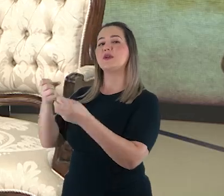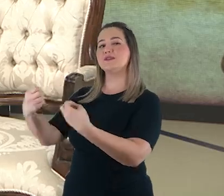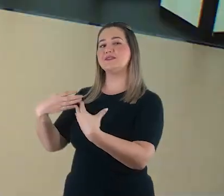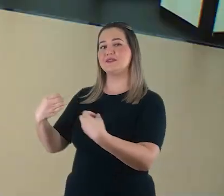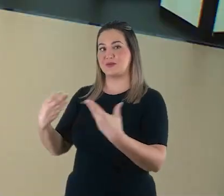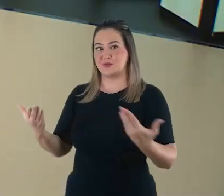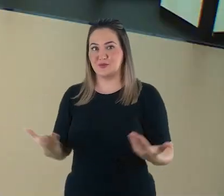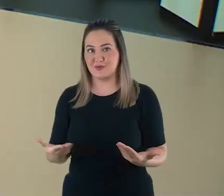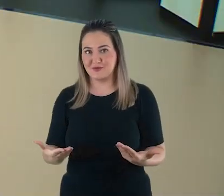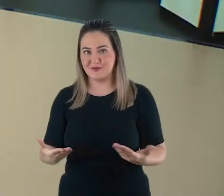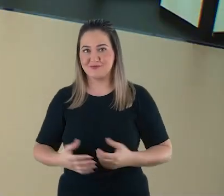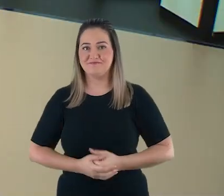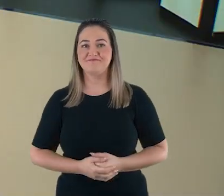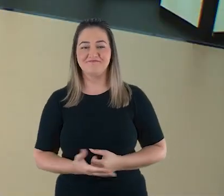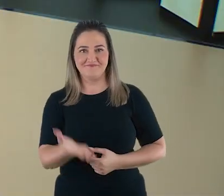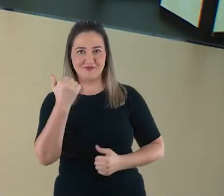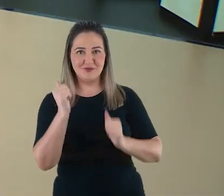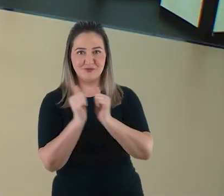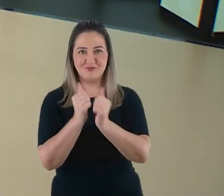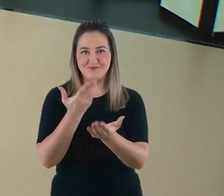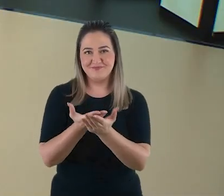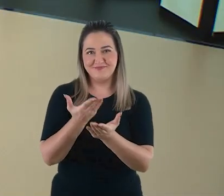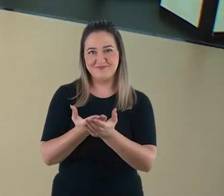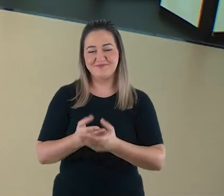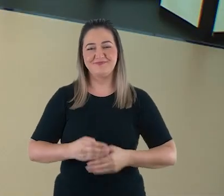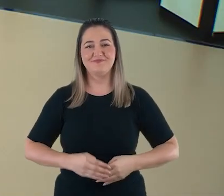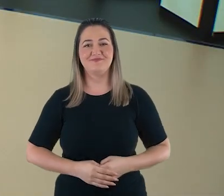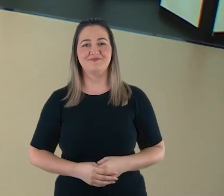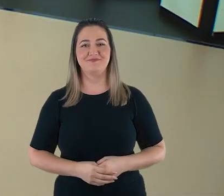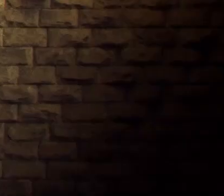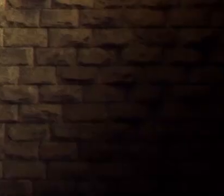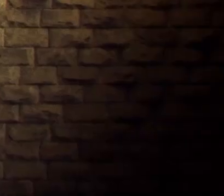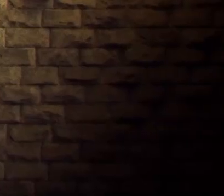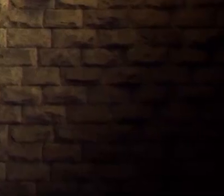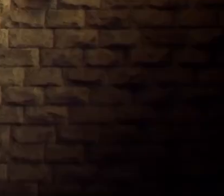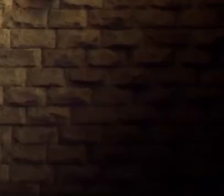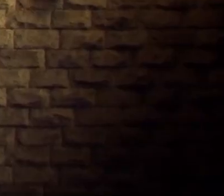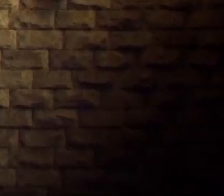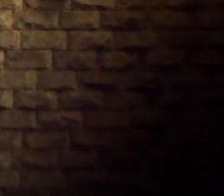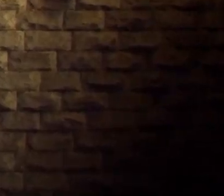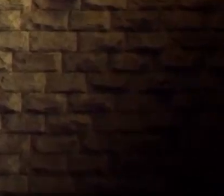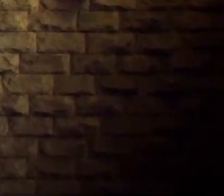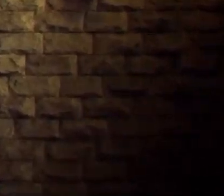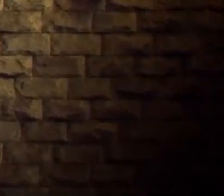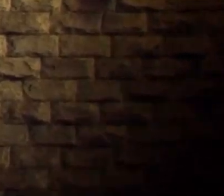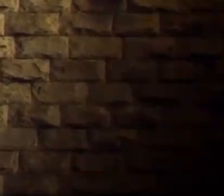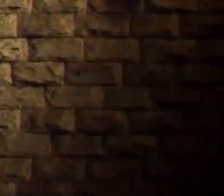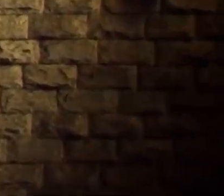Bíblia? Portanto, não sai daí porque o Evidências está só começando.